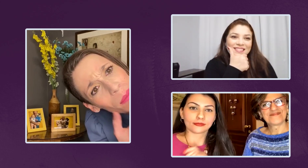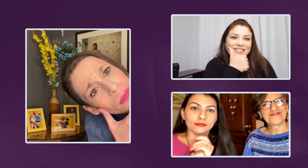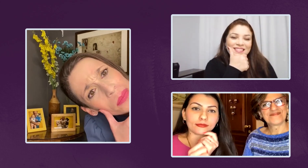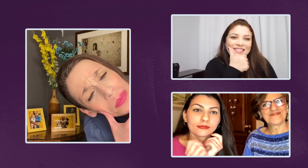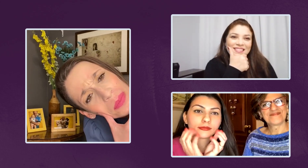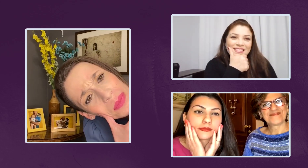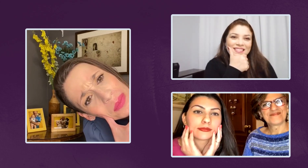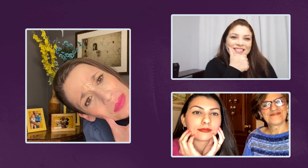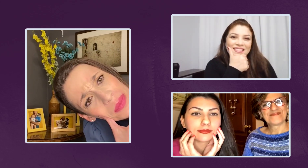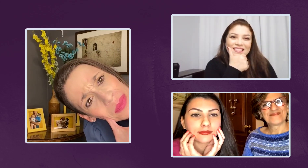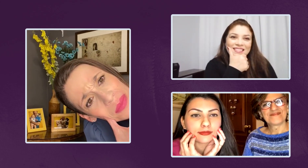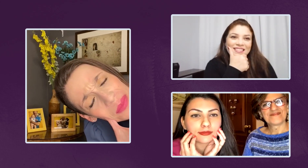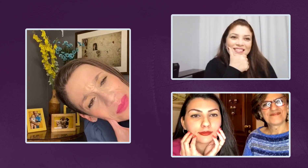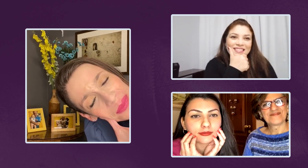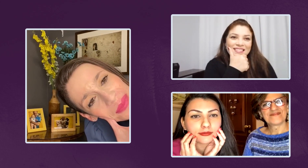Aqui.